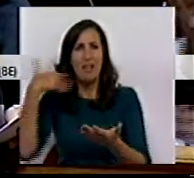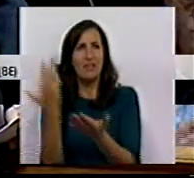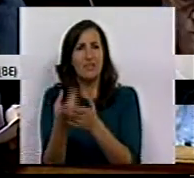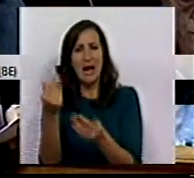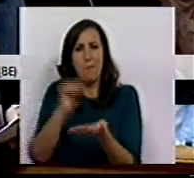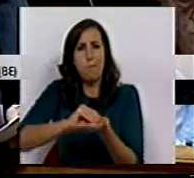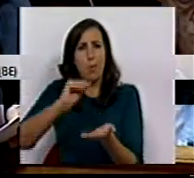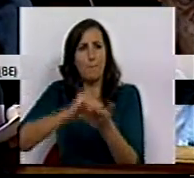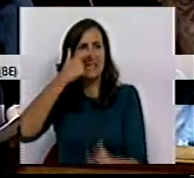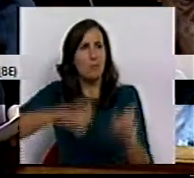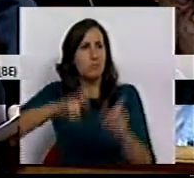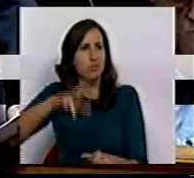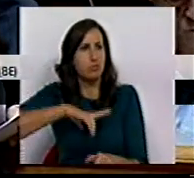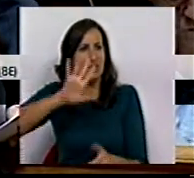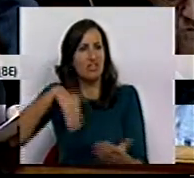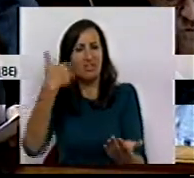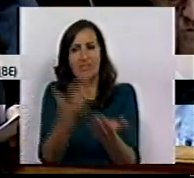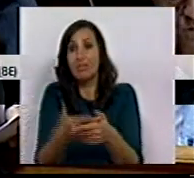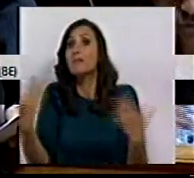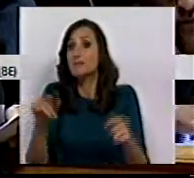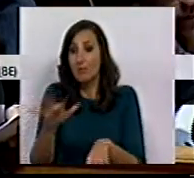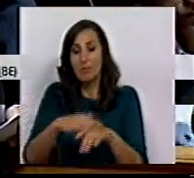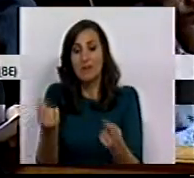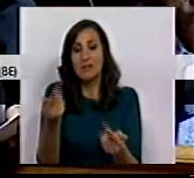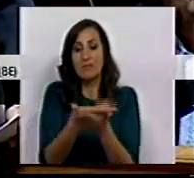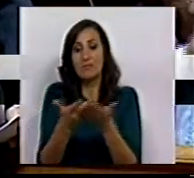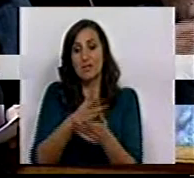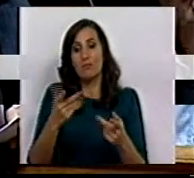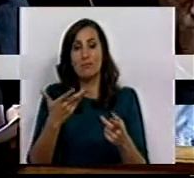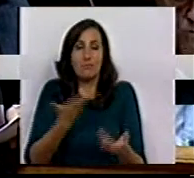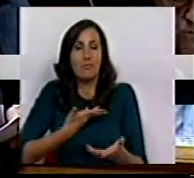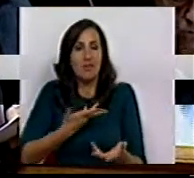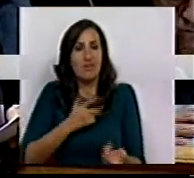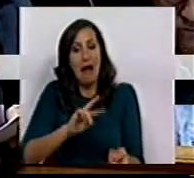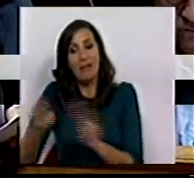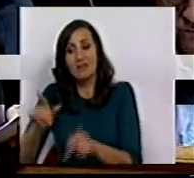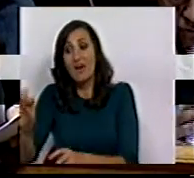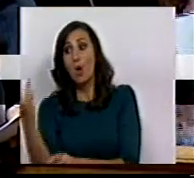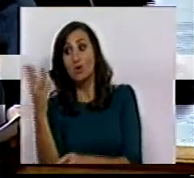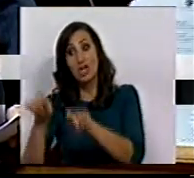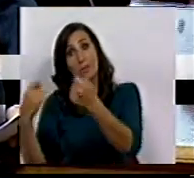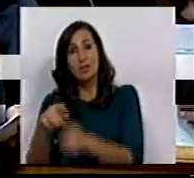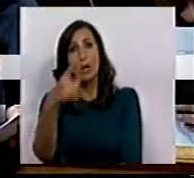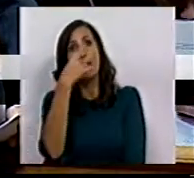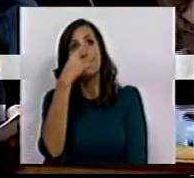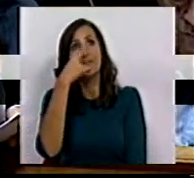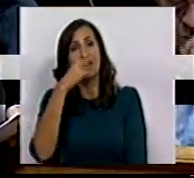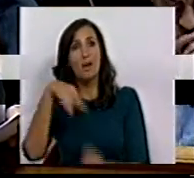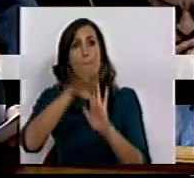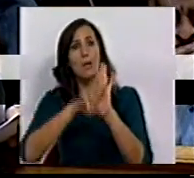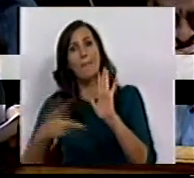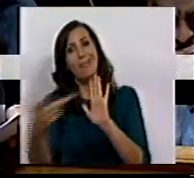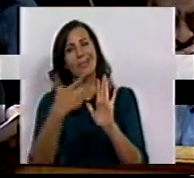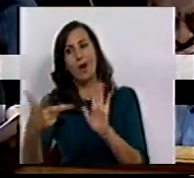ao empobrecimento dos portugueses. Em alternativa à renegociação da dívida, estes três partidos preferiram subscrever o programa da